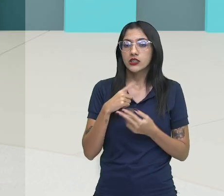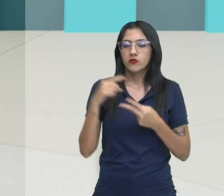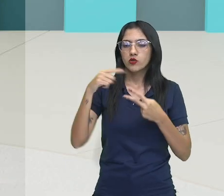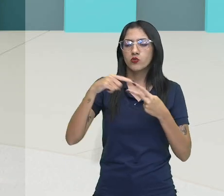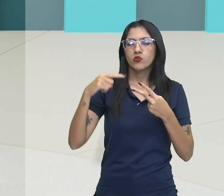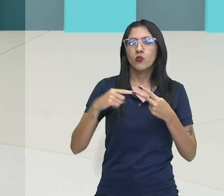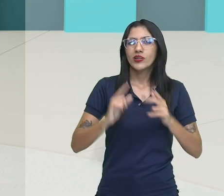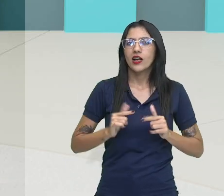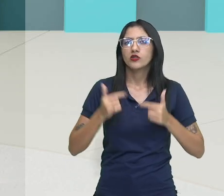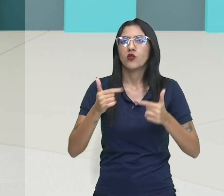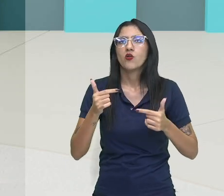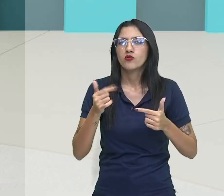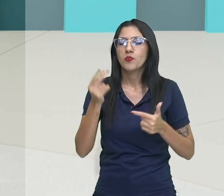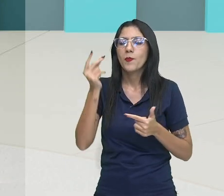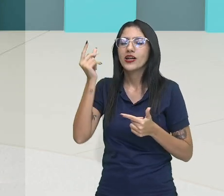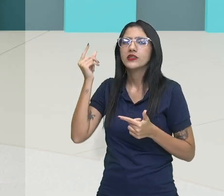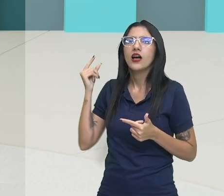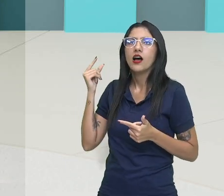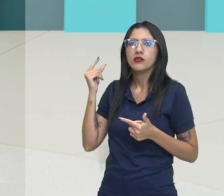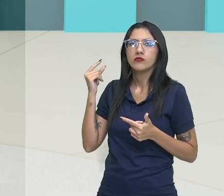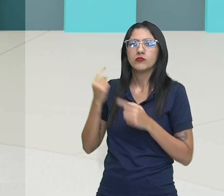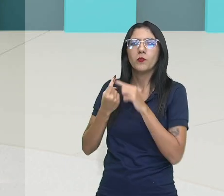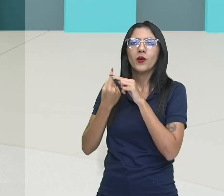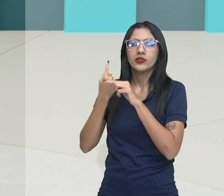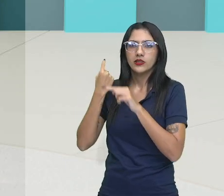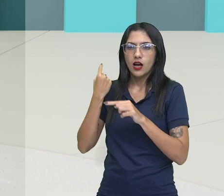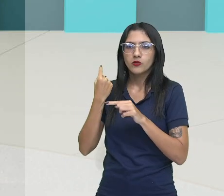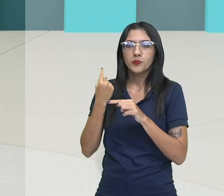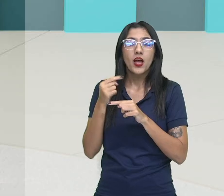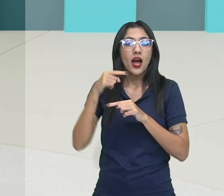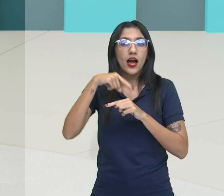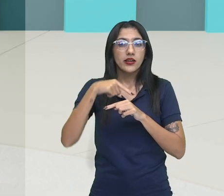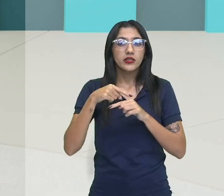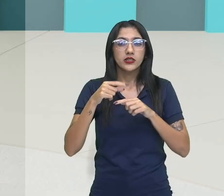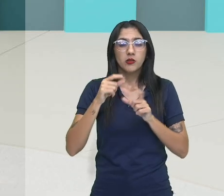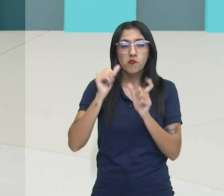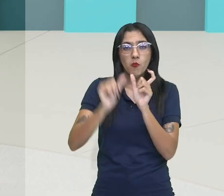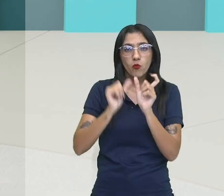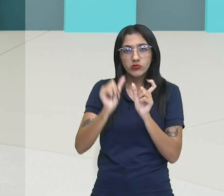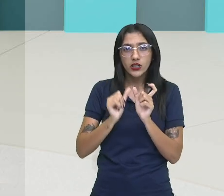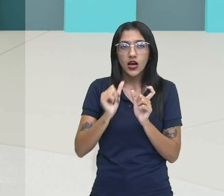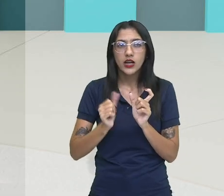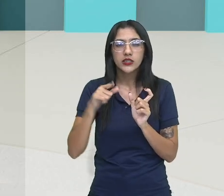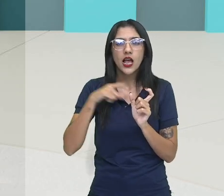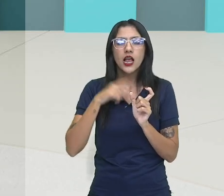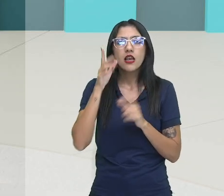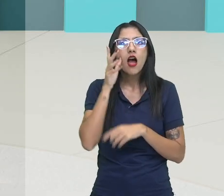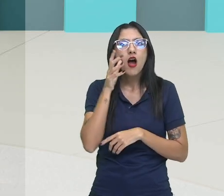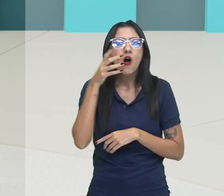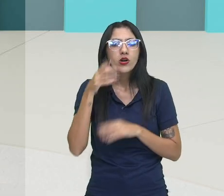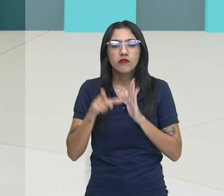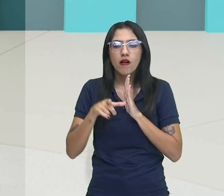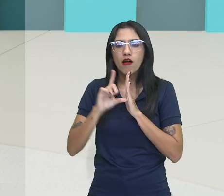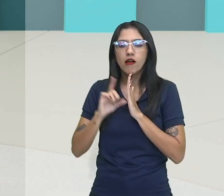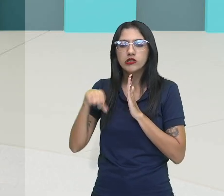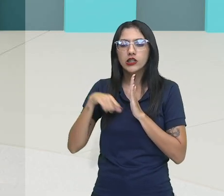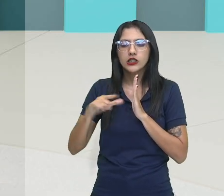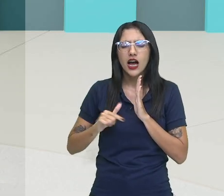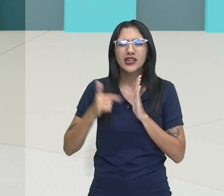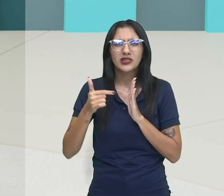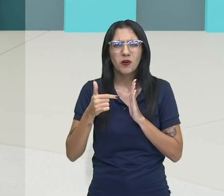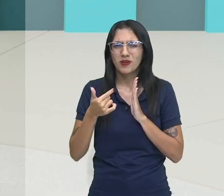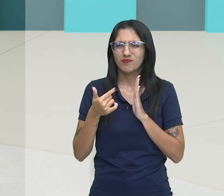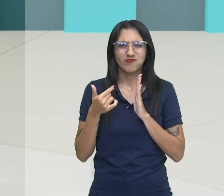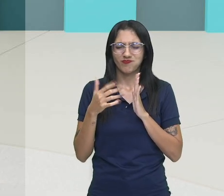situações no passado e o pretérito perfeito, mais que perfeito, acontece antes dessa outra ação no passado. Eita,